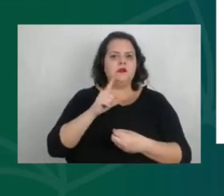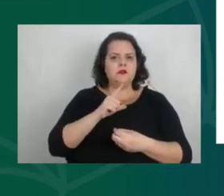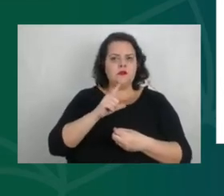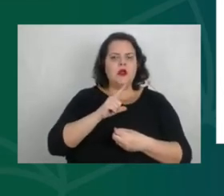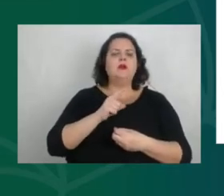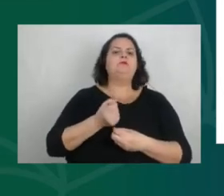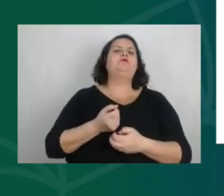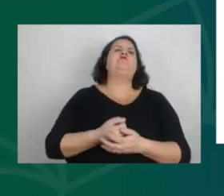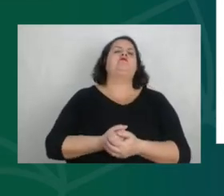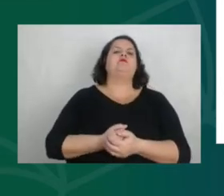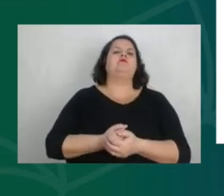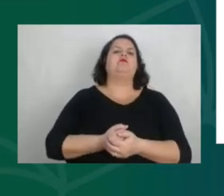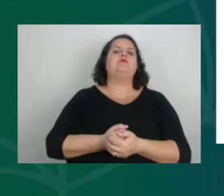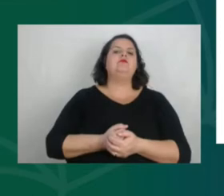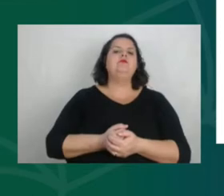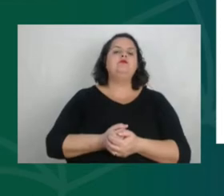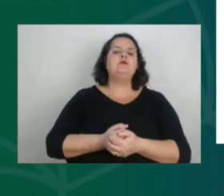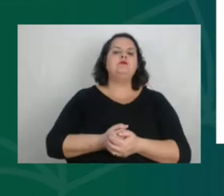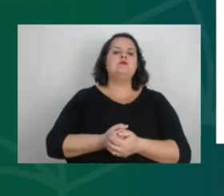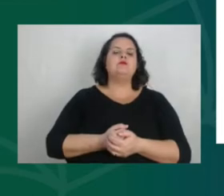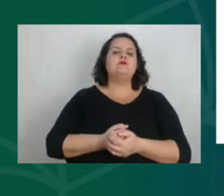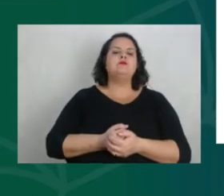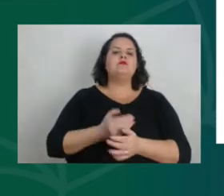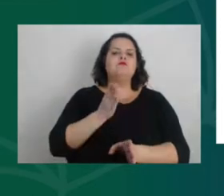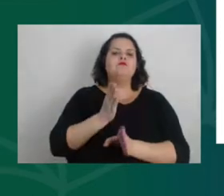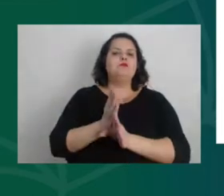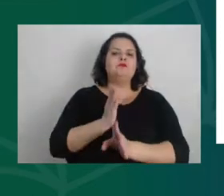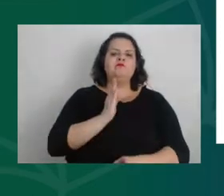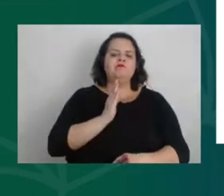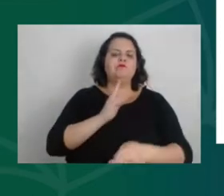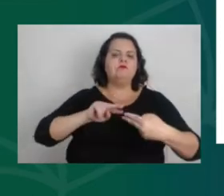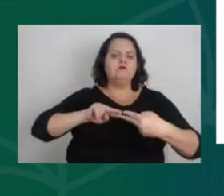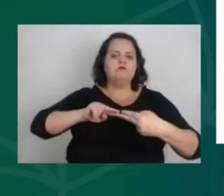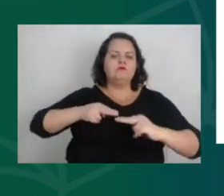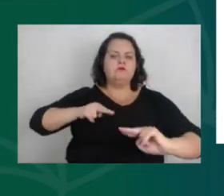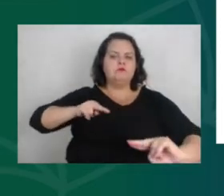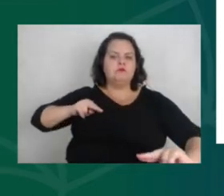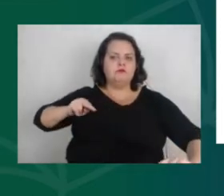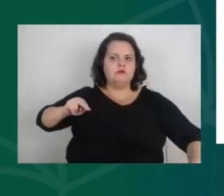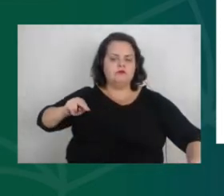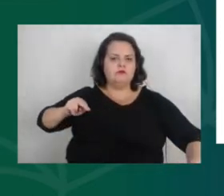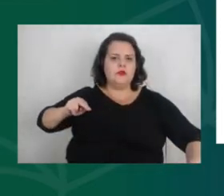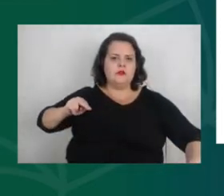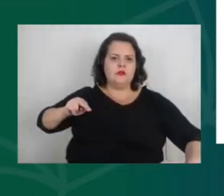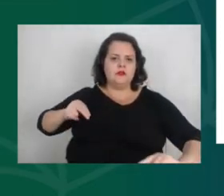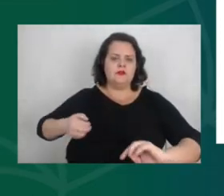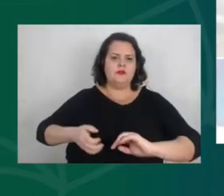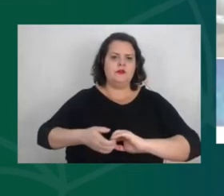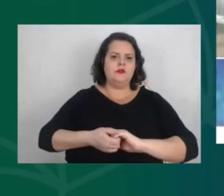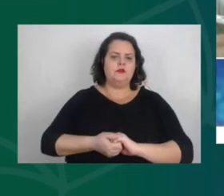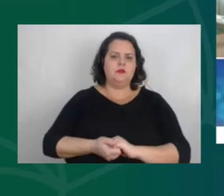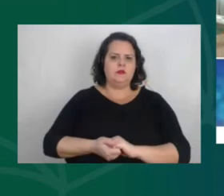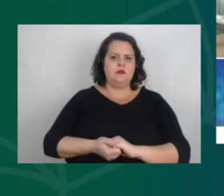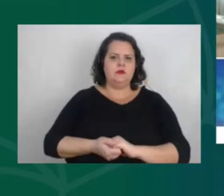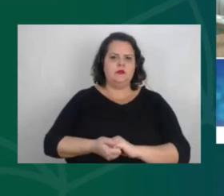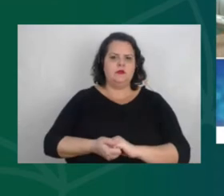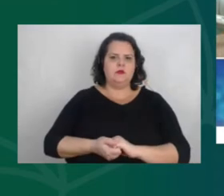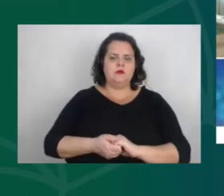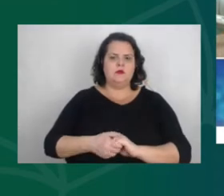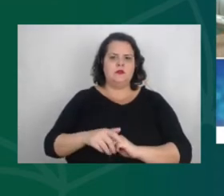quer identificar, o órgão-alvo que quer analisar. Próximo slide, por